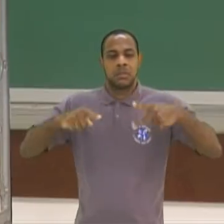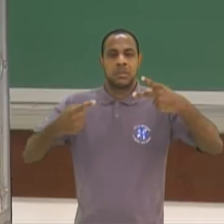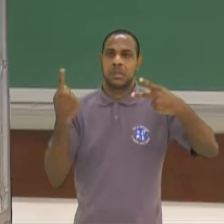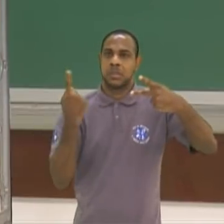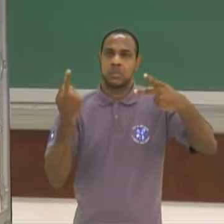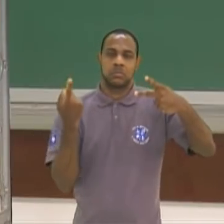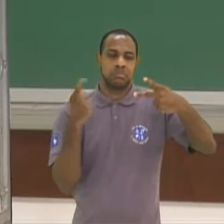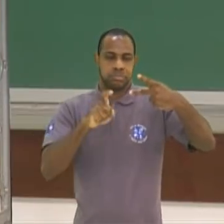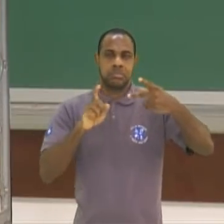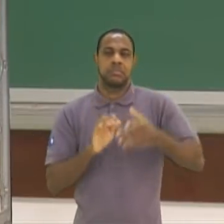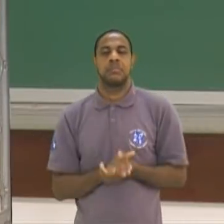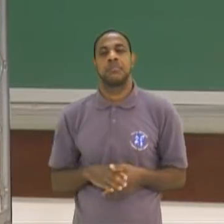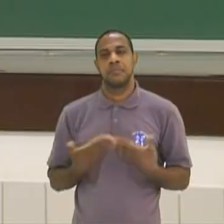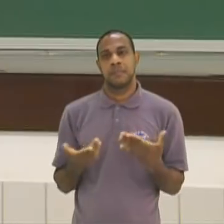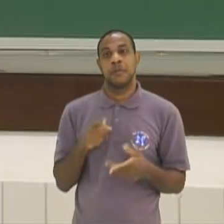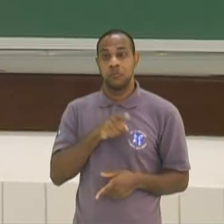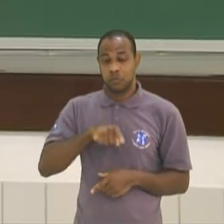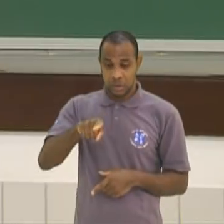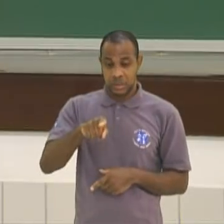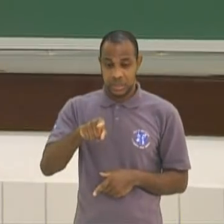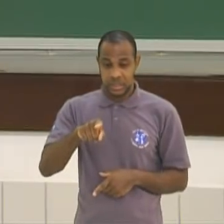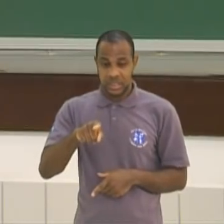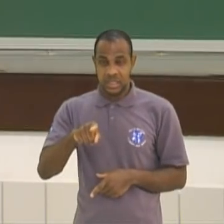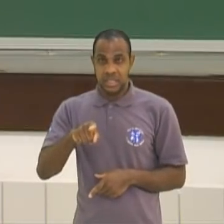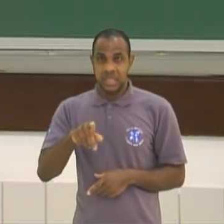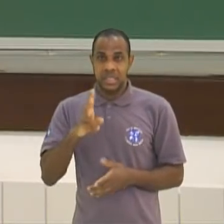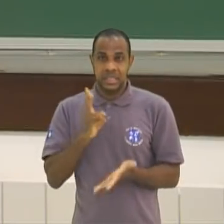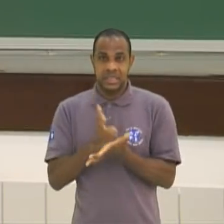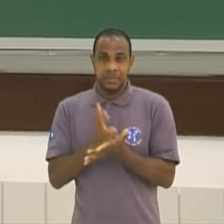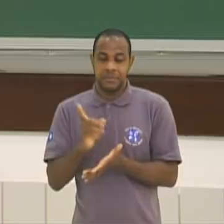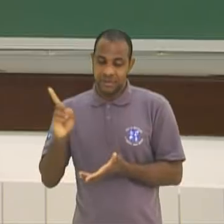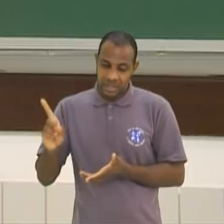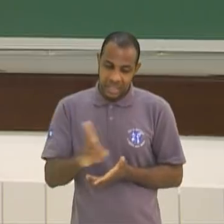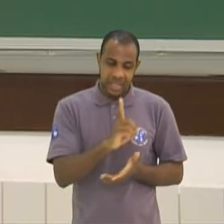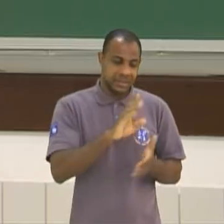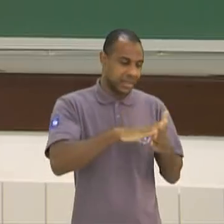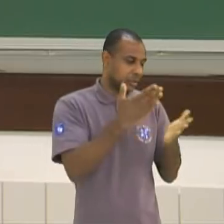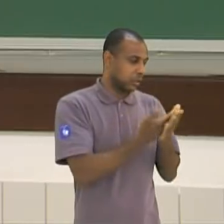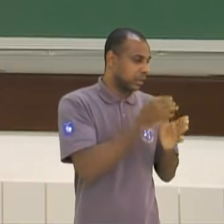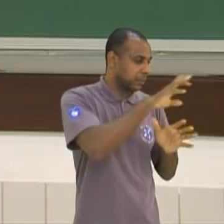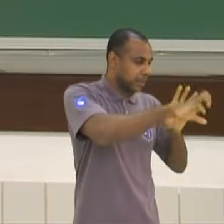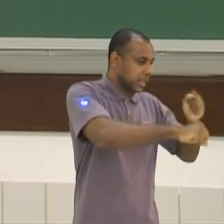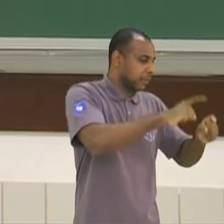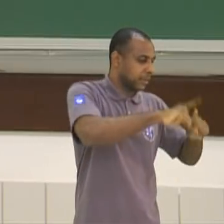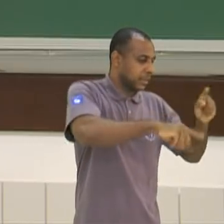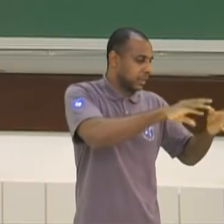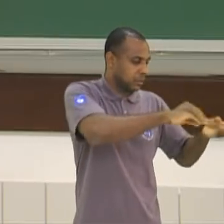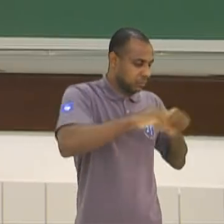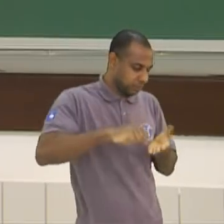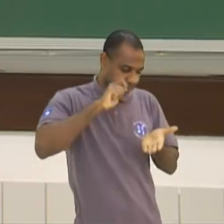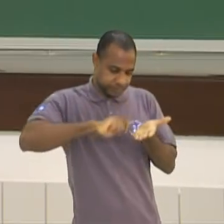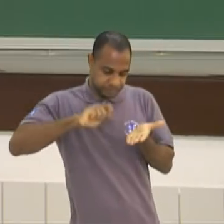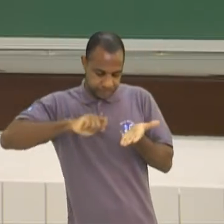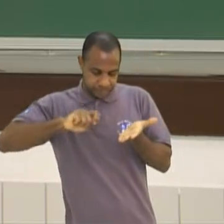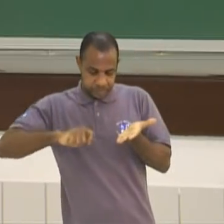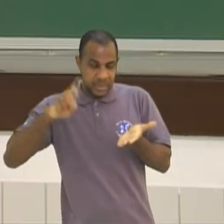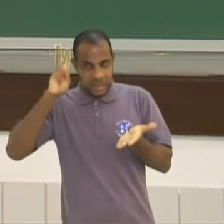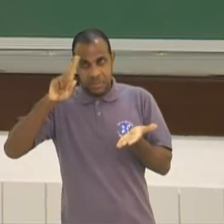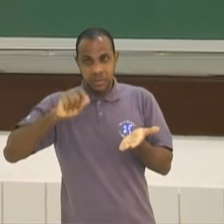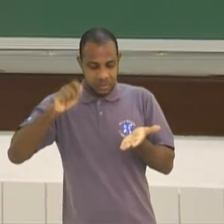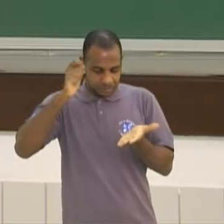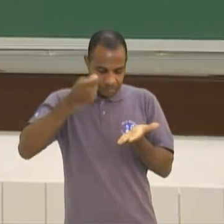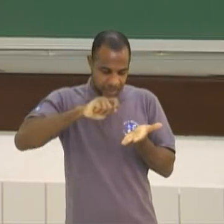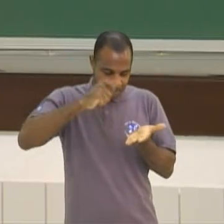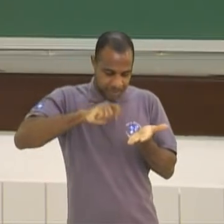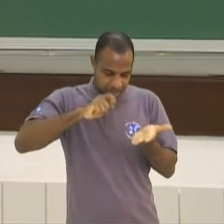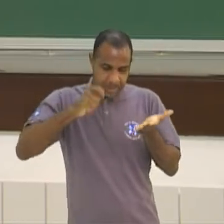e a sua avaliação. Você que responde aos kits impressos à escola ou responde às atividades da aula, lembre-se de